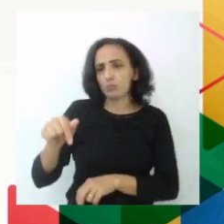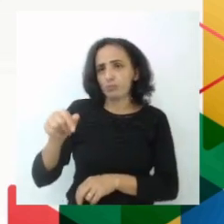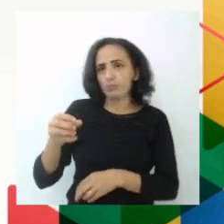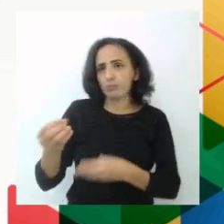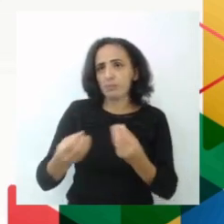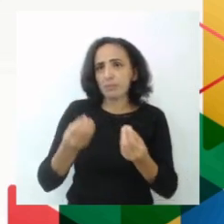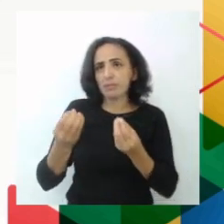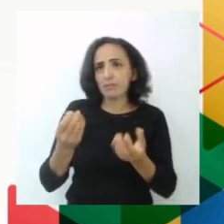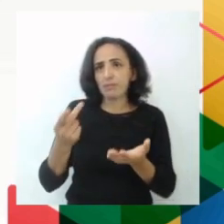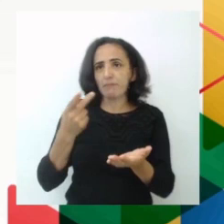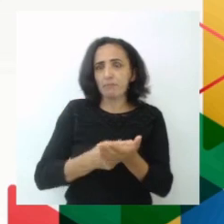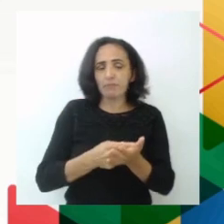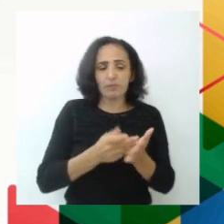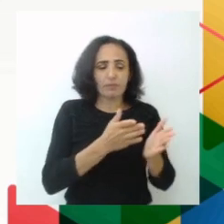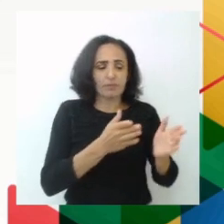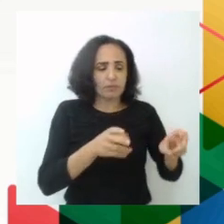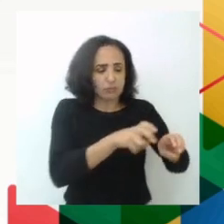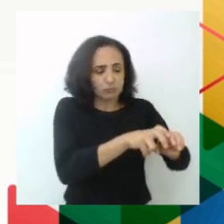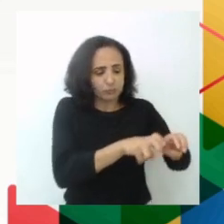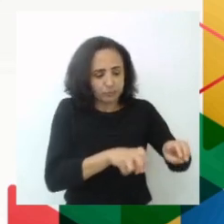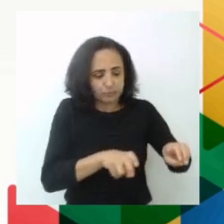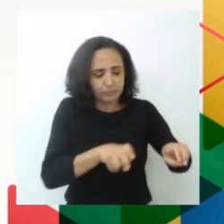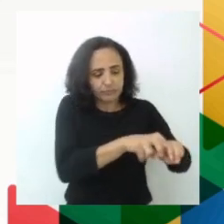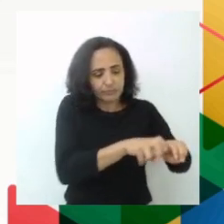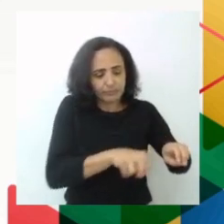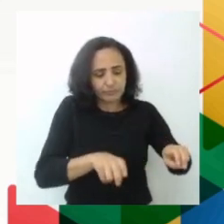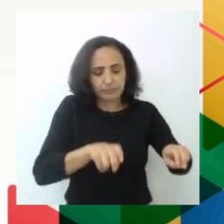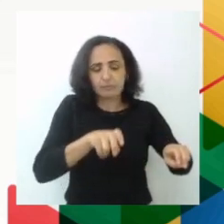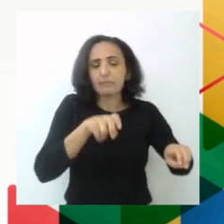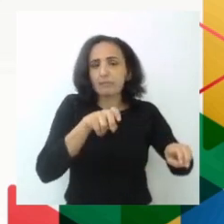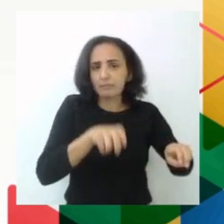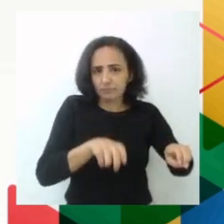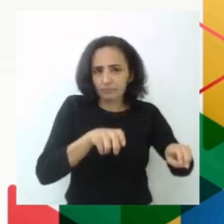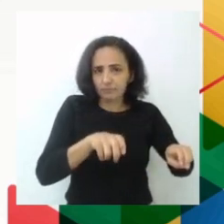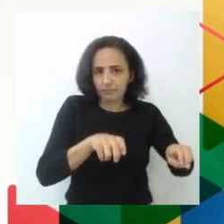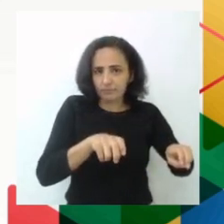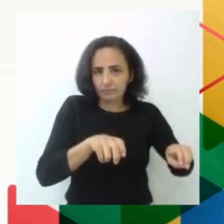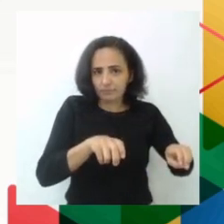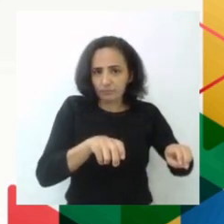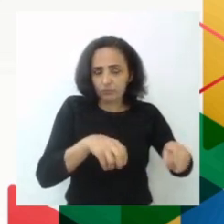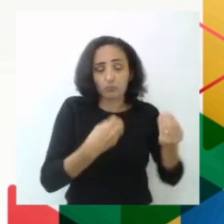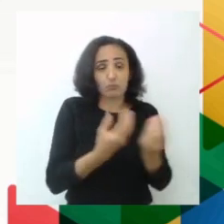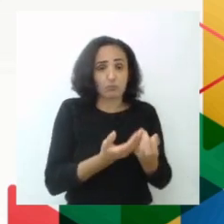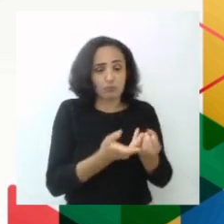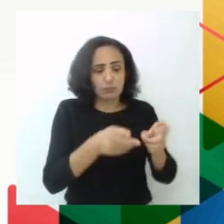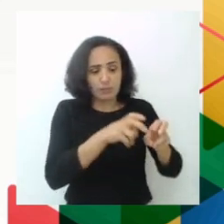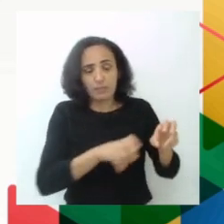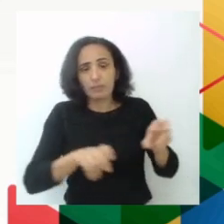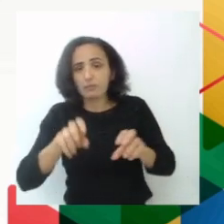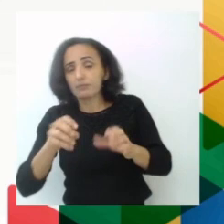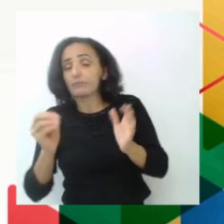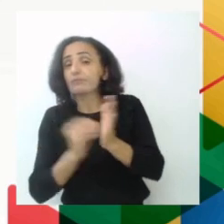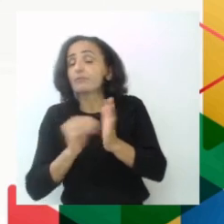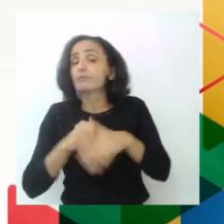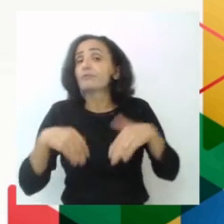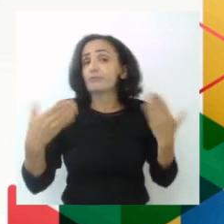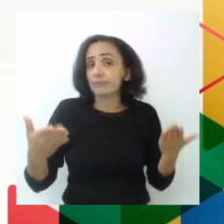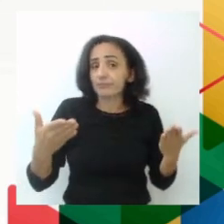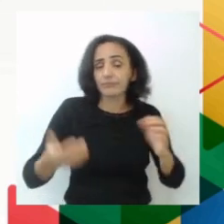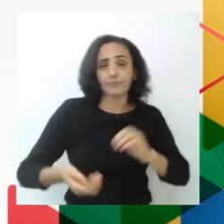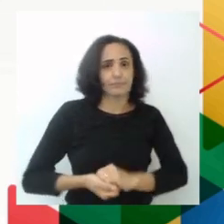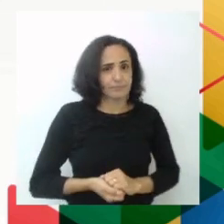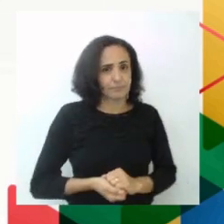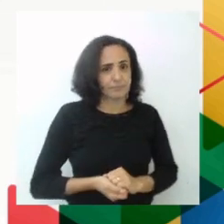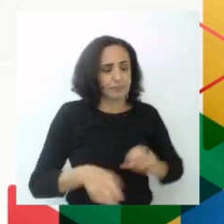terceira poltrona já não tem mais 7 pessoas brigando para sentar nela. Restam quantas? 6, porque uma já está sentada. E